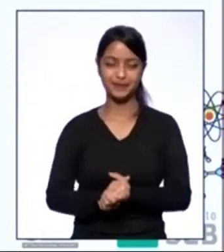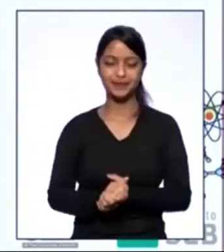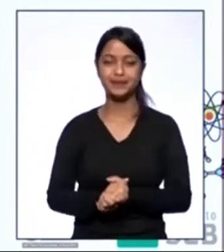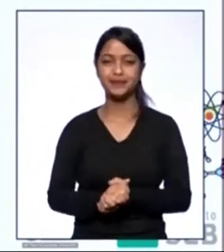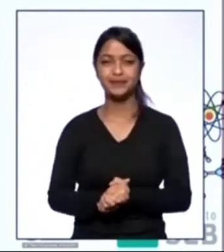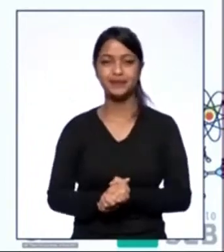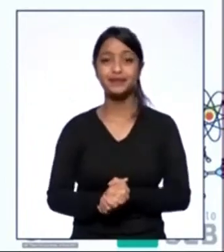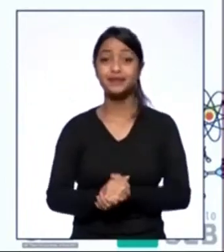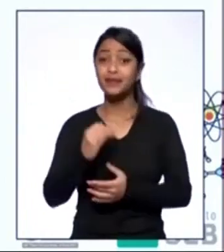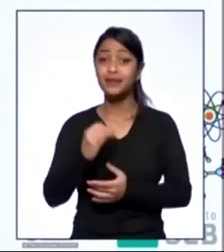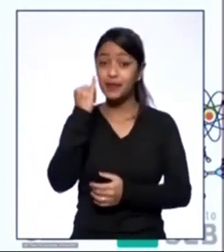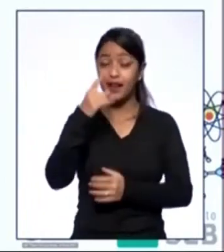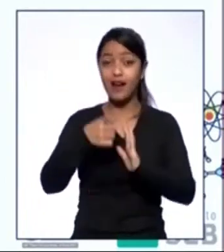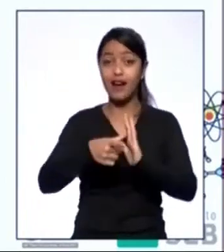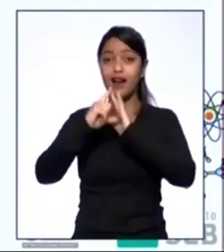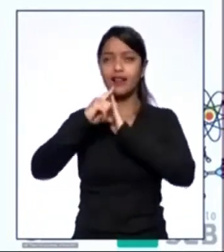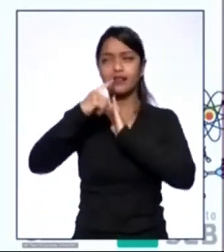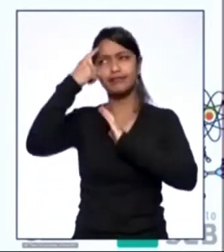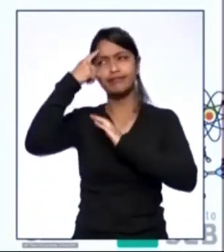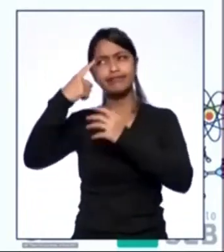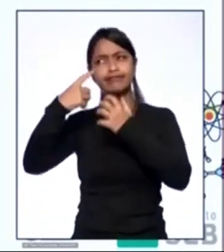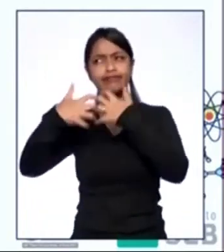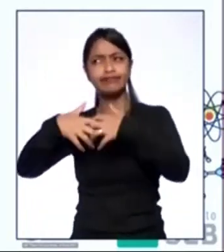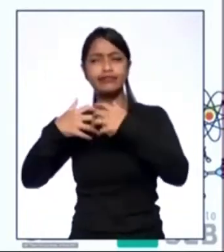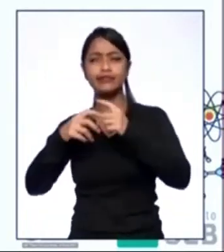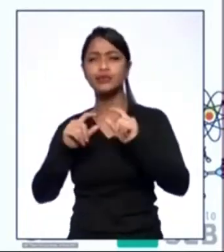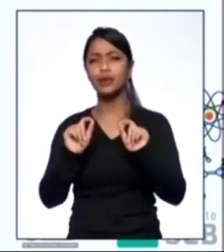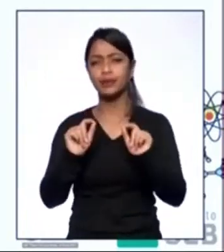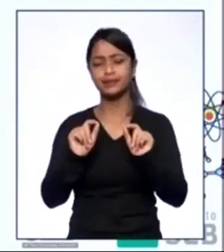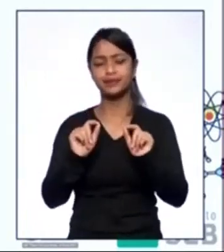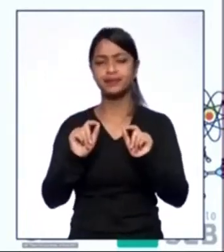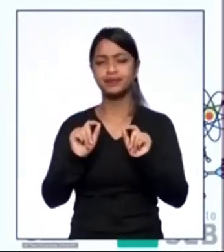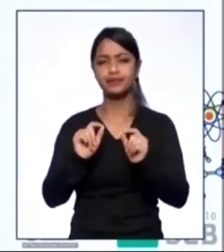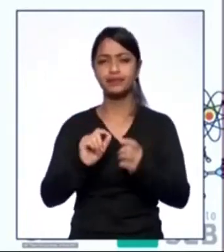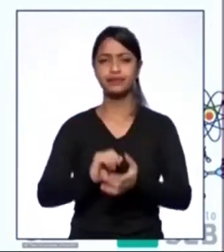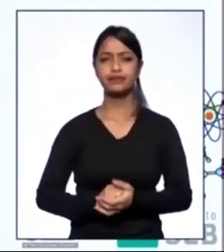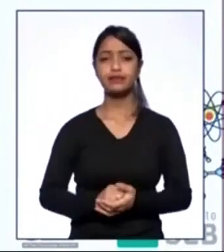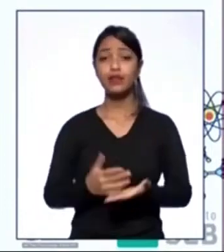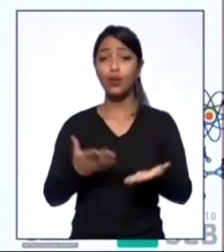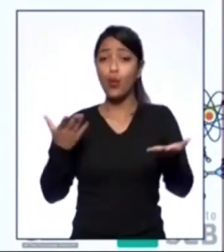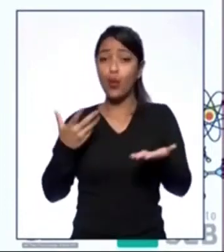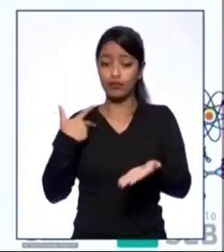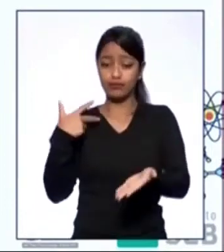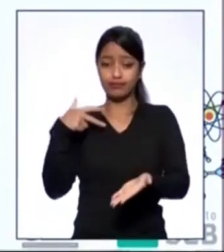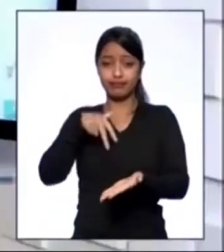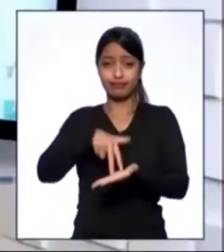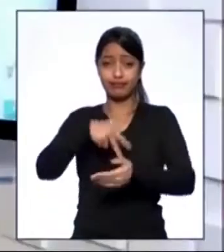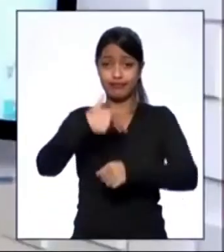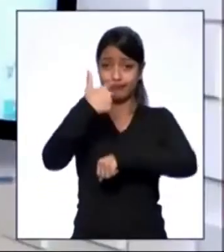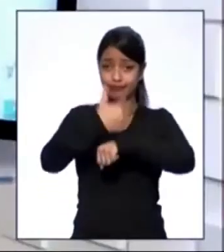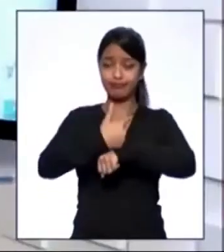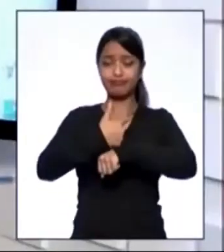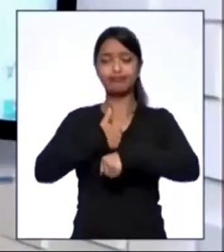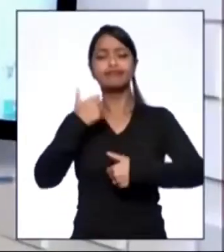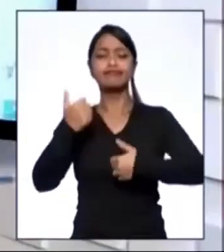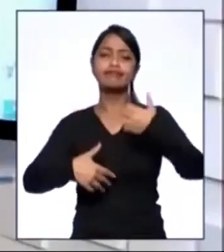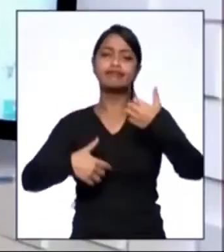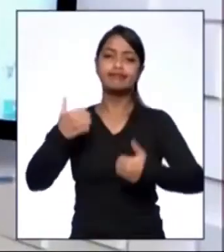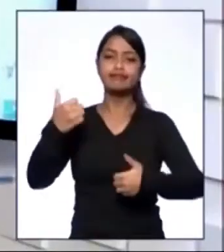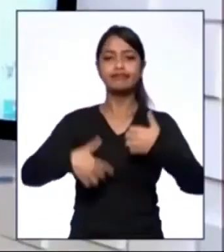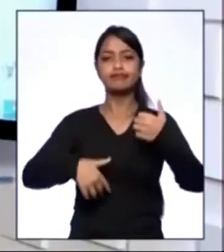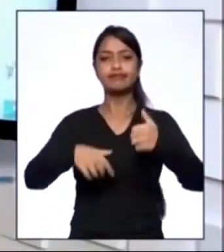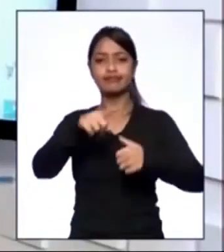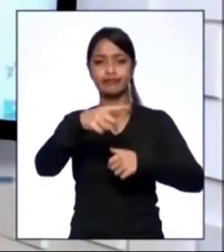né? Bom, a gente está aqui, ó, né? Tô aqui gravando, tal, falando para televisão,